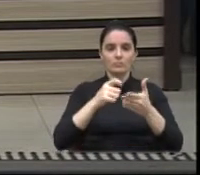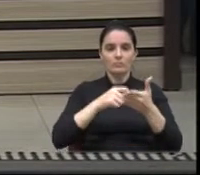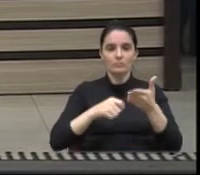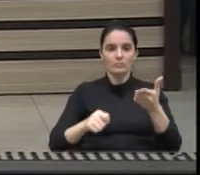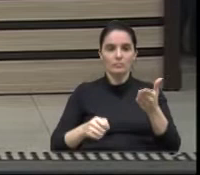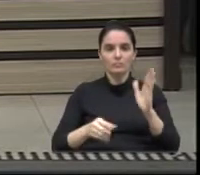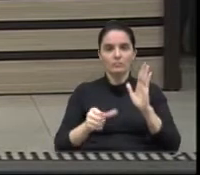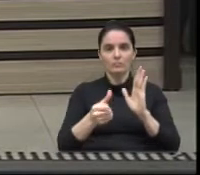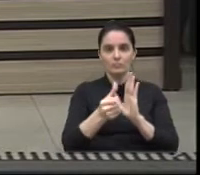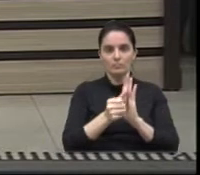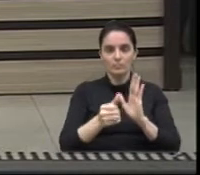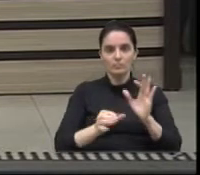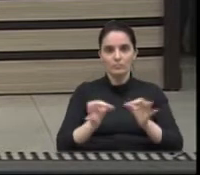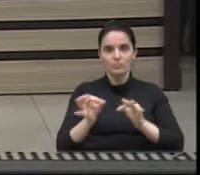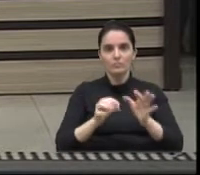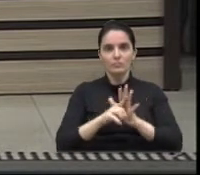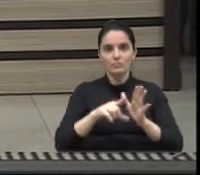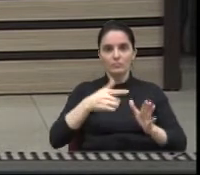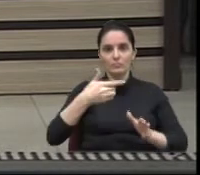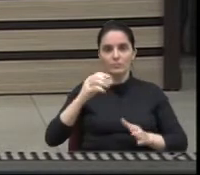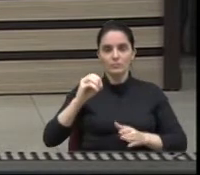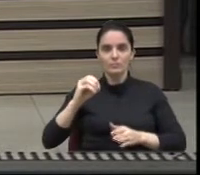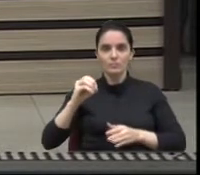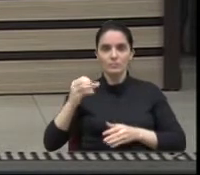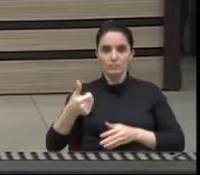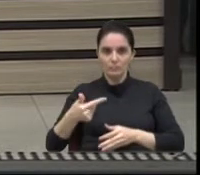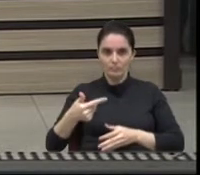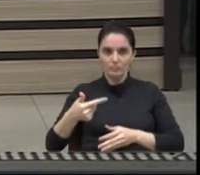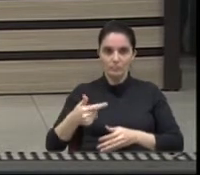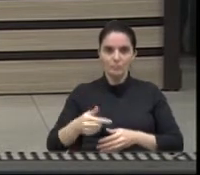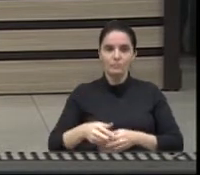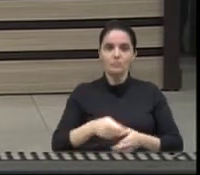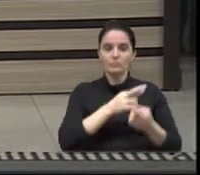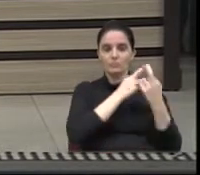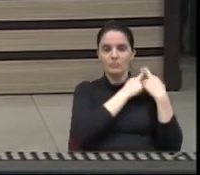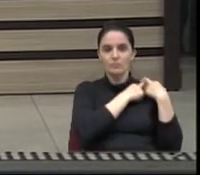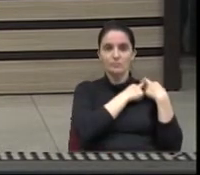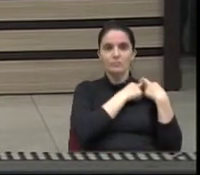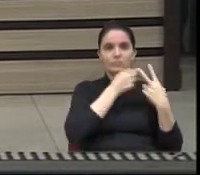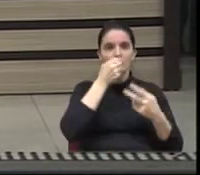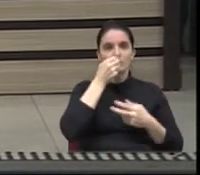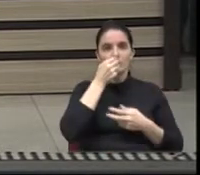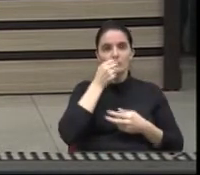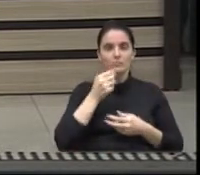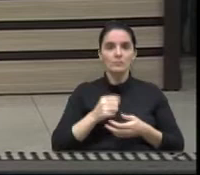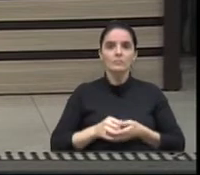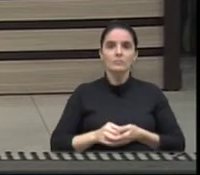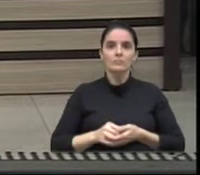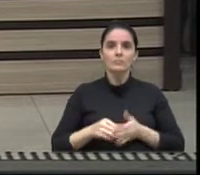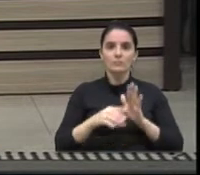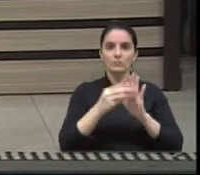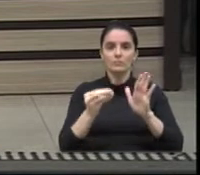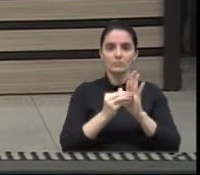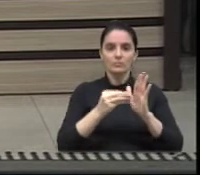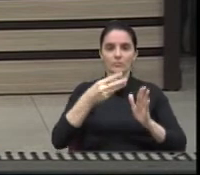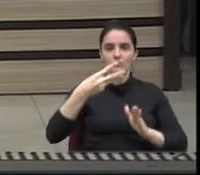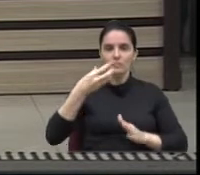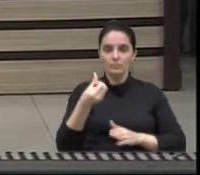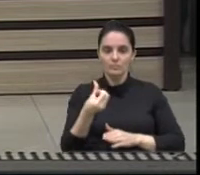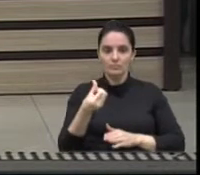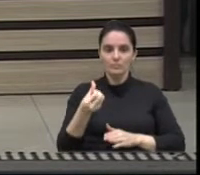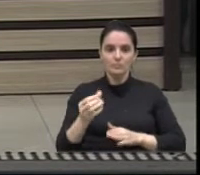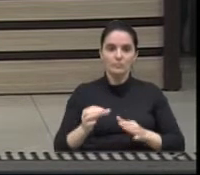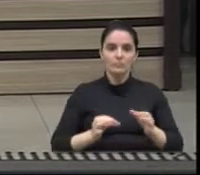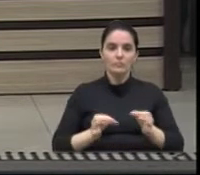6º do projeto de lei número 102/2017, Estevam Nogueira. As comissões competentes. Emenda 36 ao projeto de